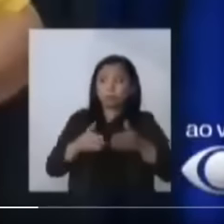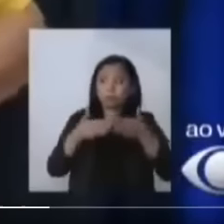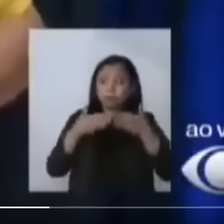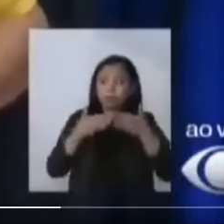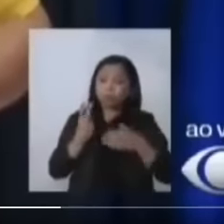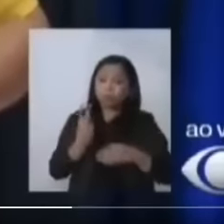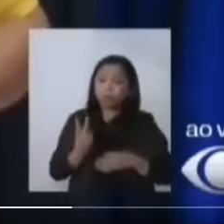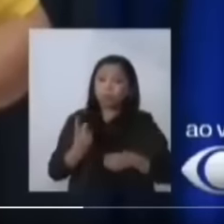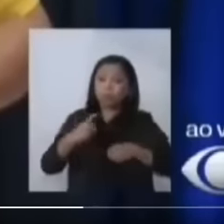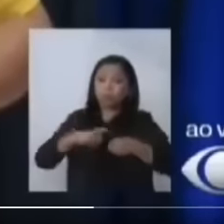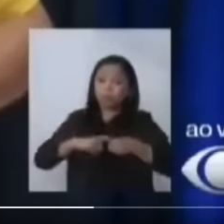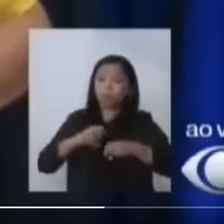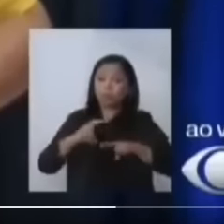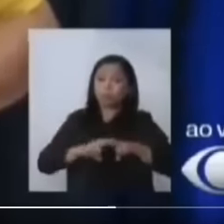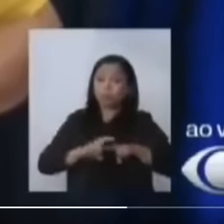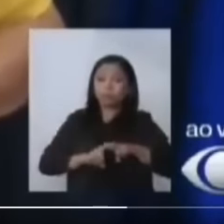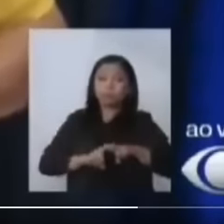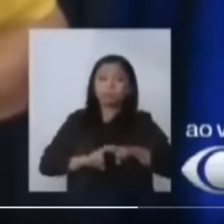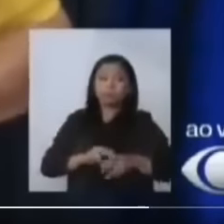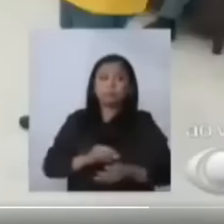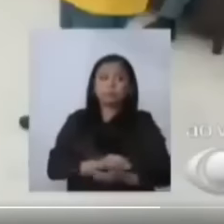também por